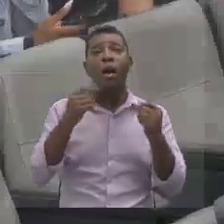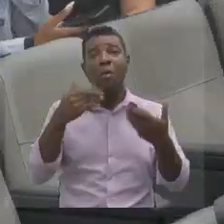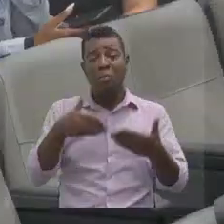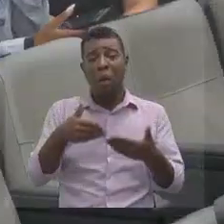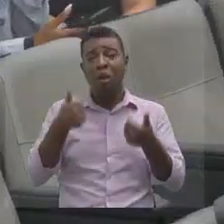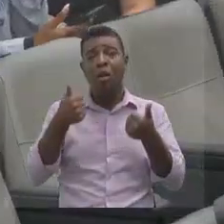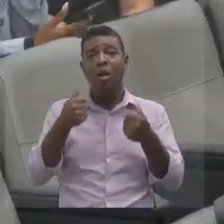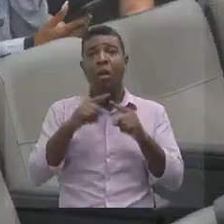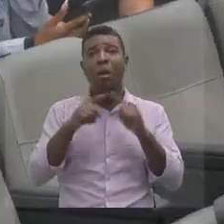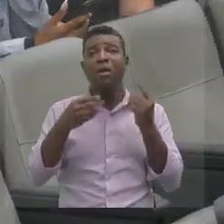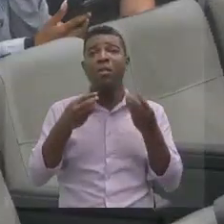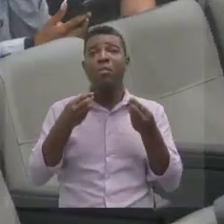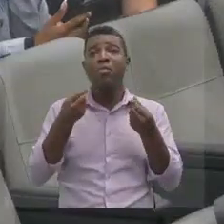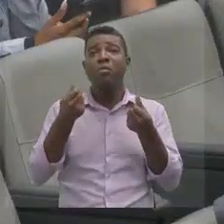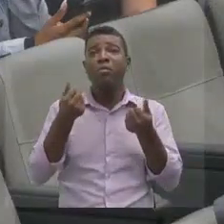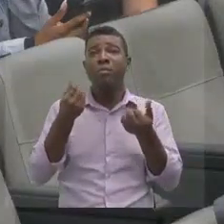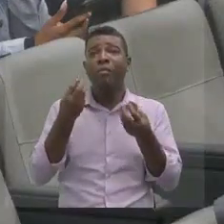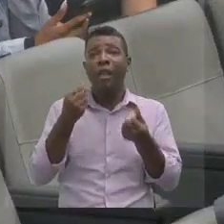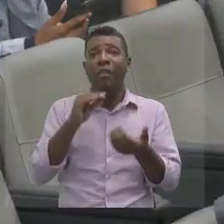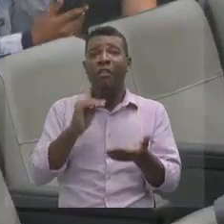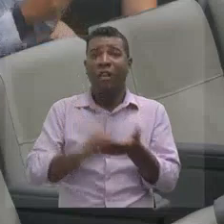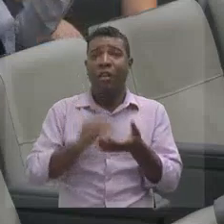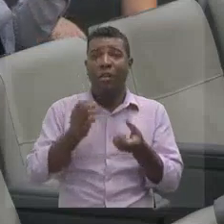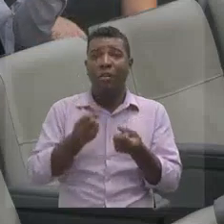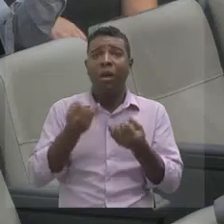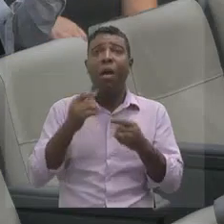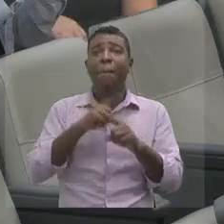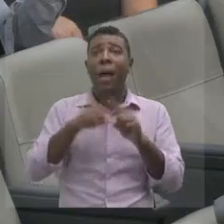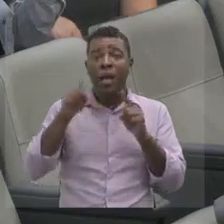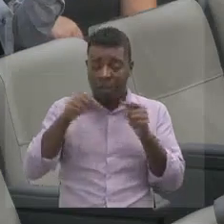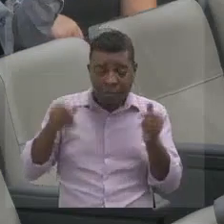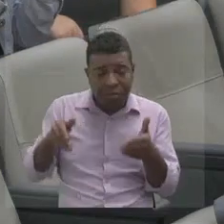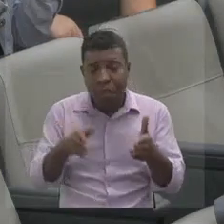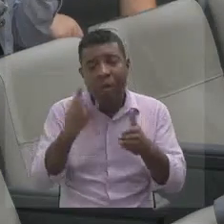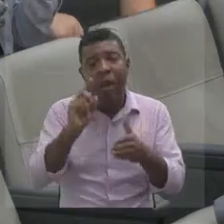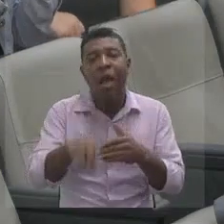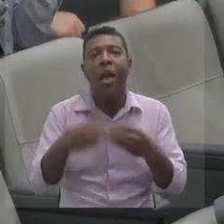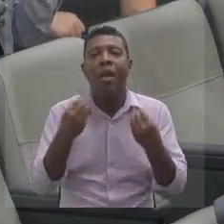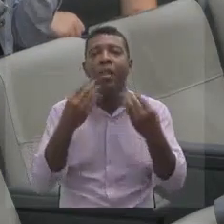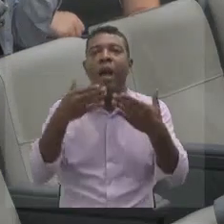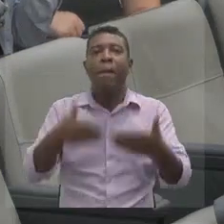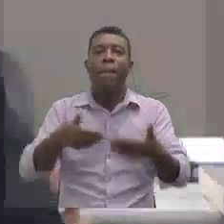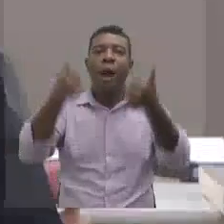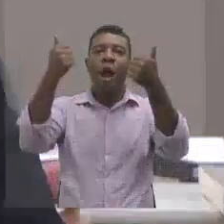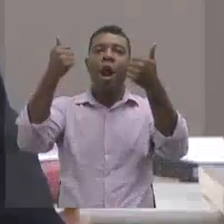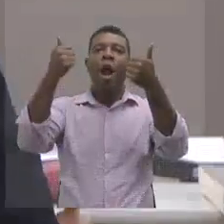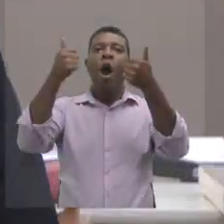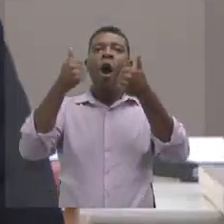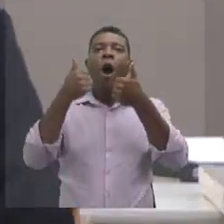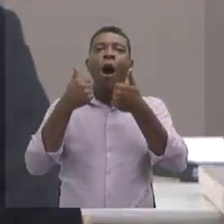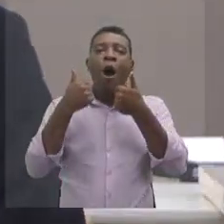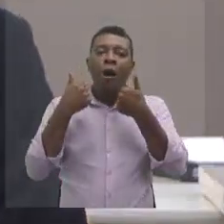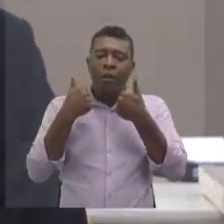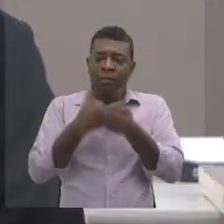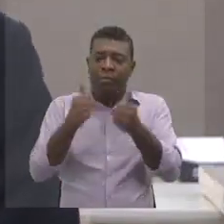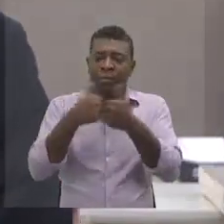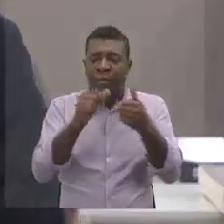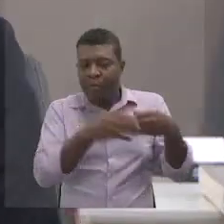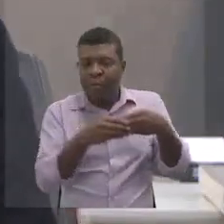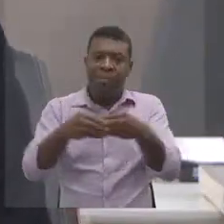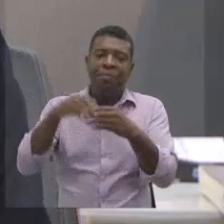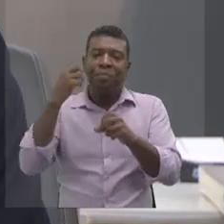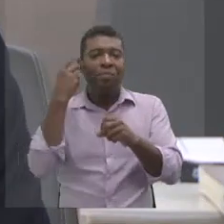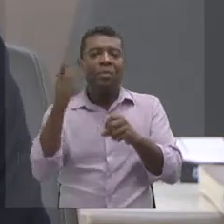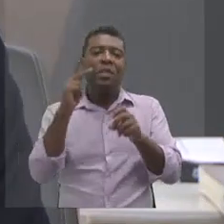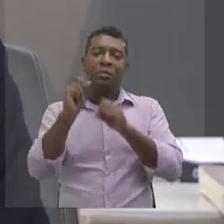é um contrato recente mas caminhando no sentido de prover né é um melhor transporte para toda a nossa população ainda falando